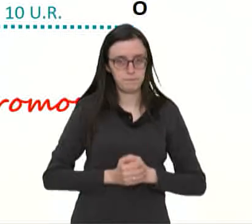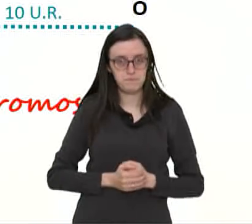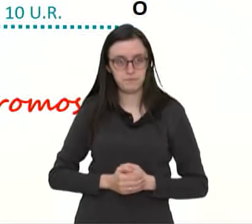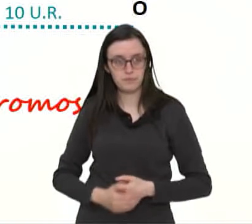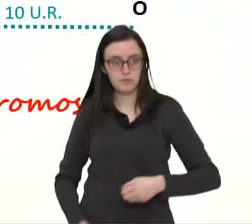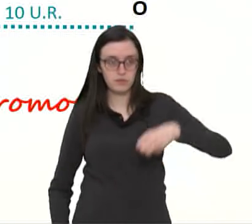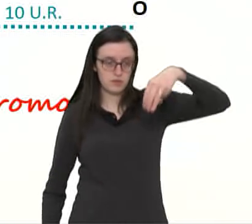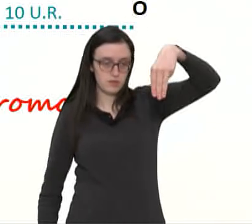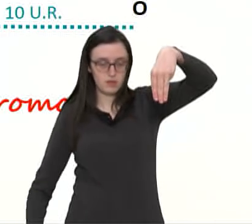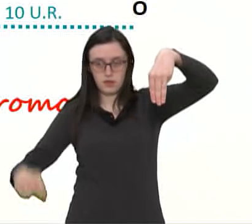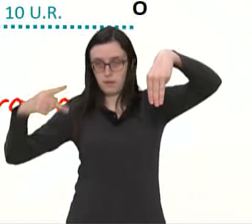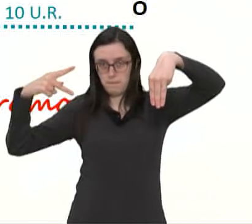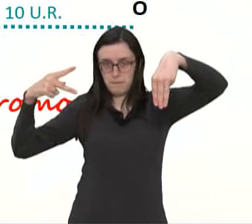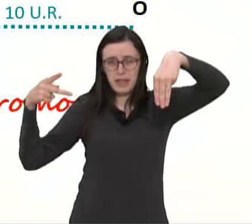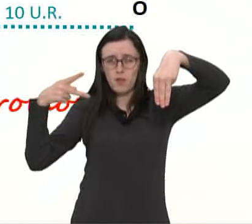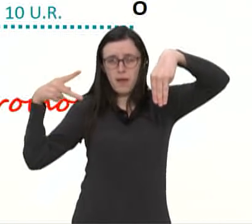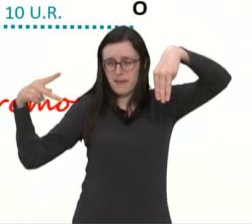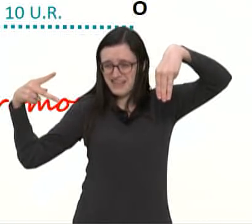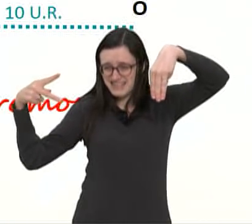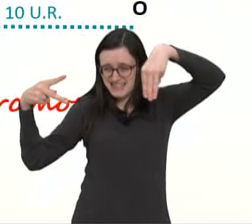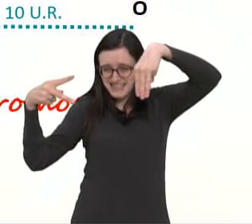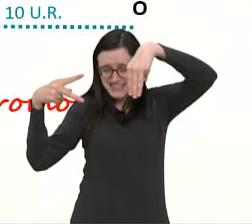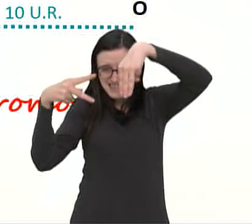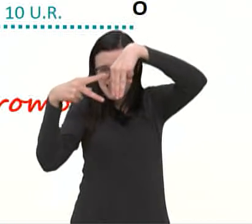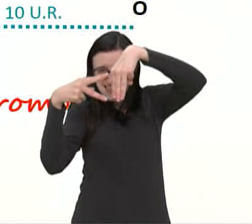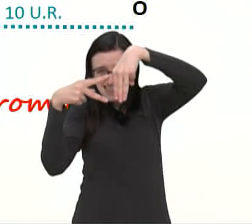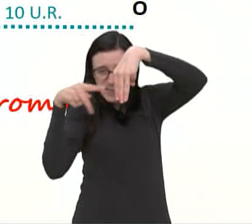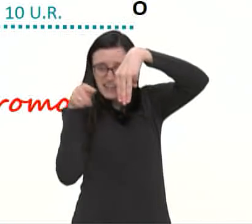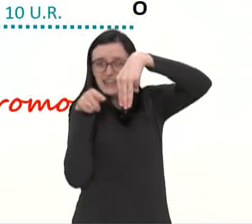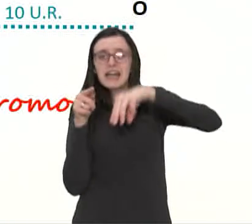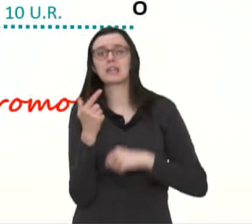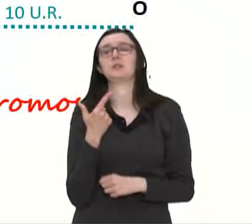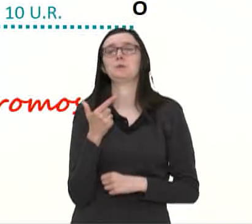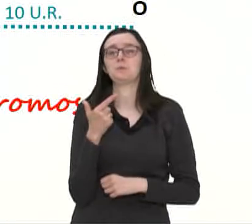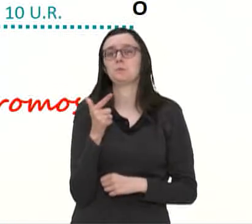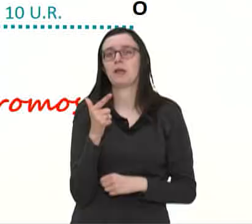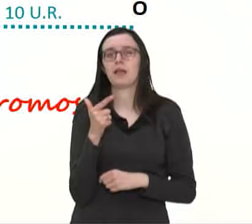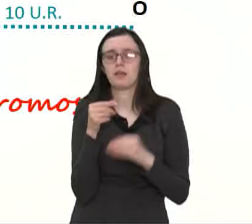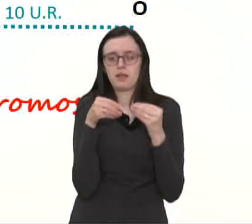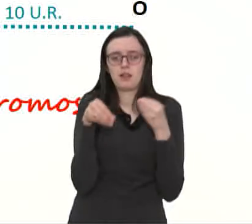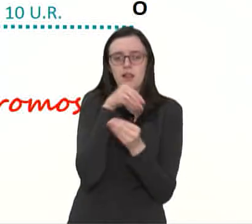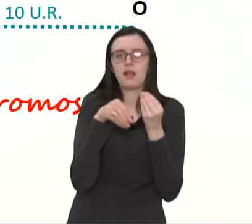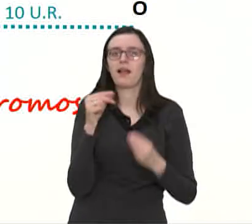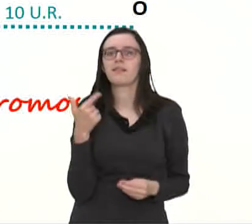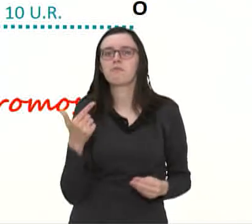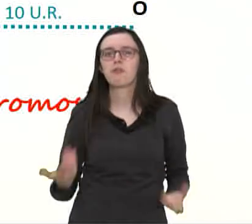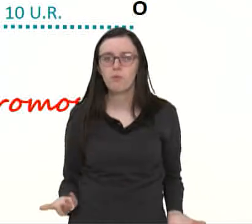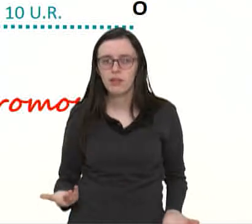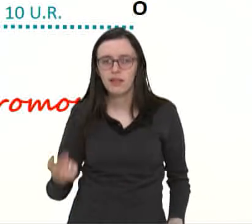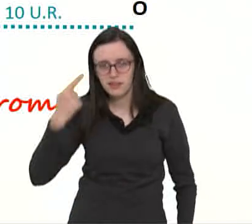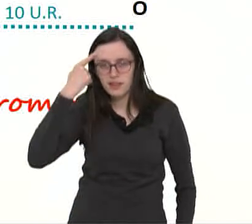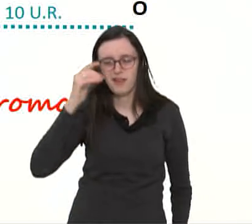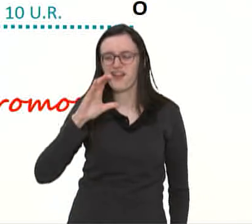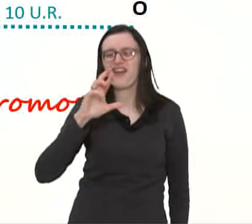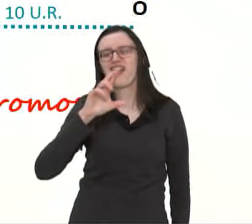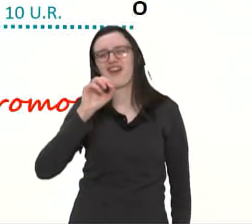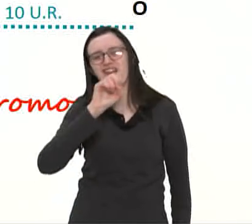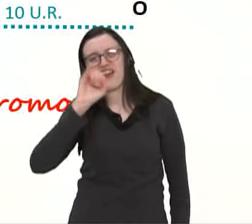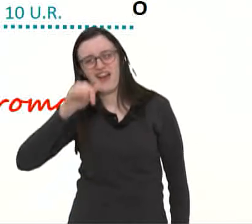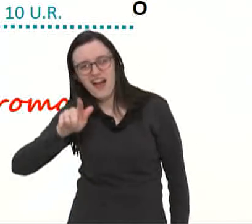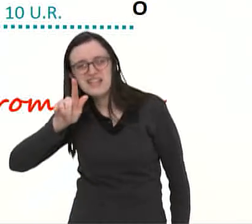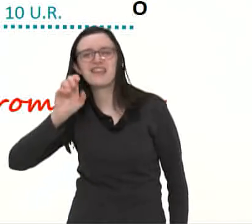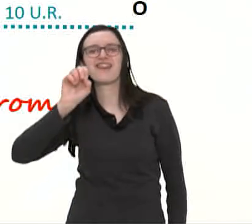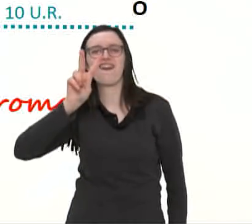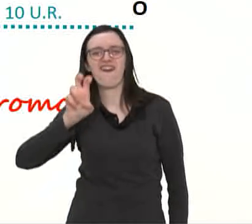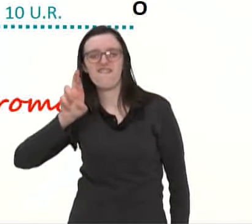o P, eles estão tão próximos um do outro que não ocorre a permutação, não ocorre o crossing over. Então, eu vou colocar ali, ó,